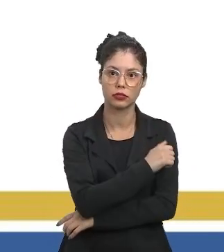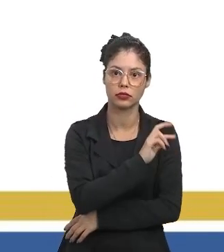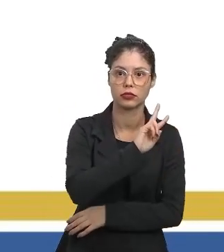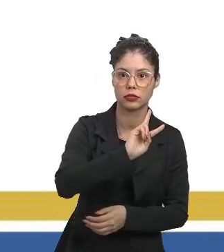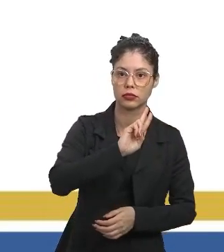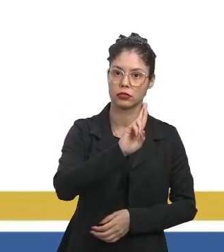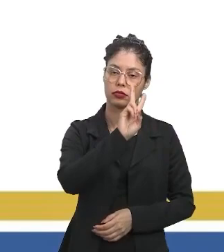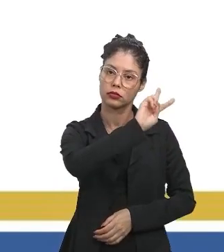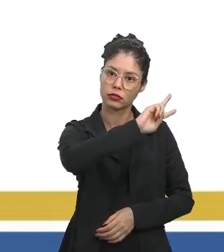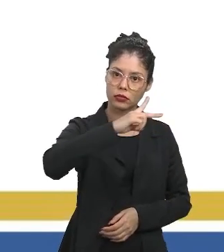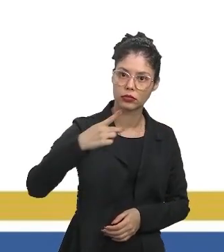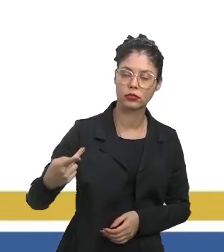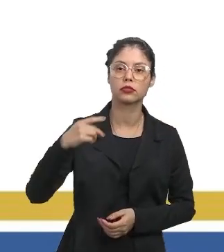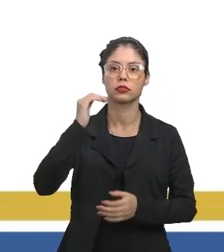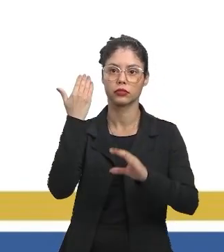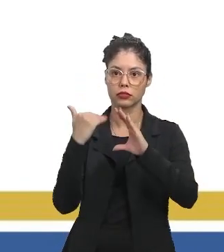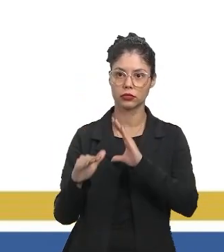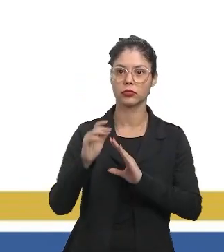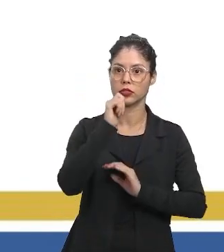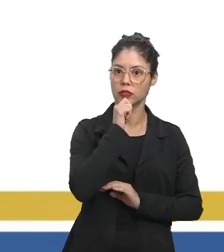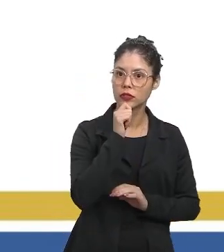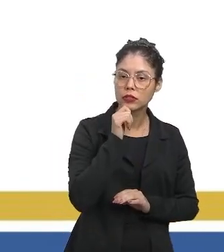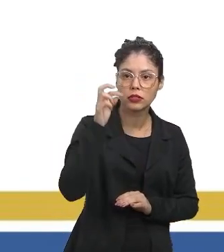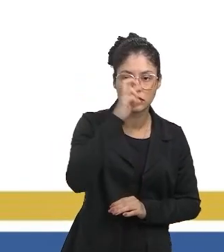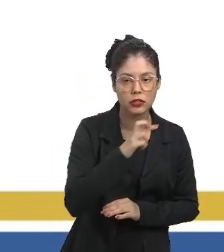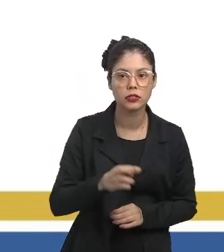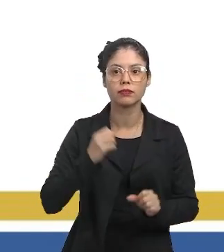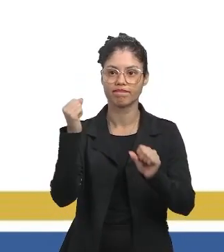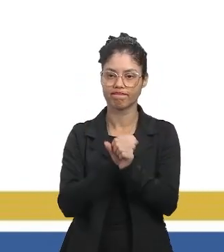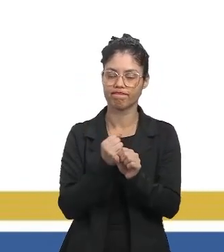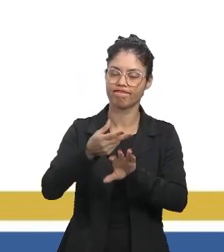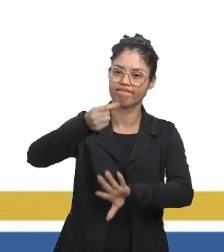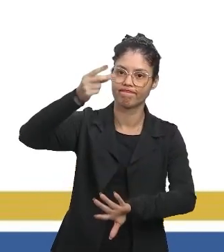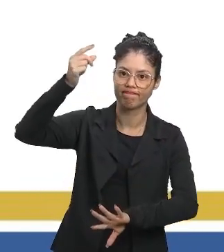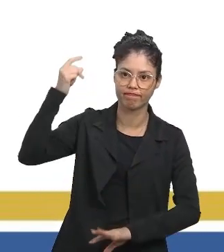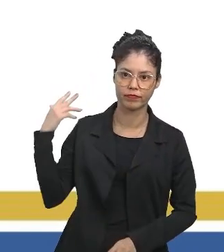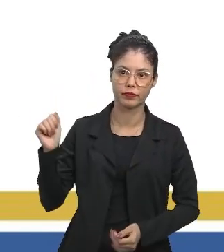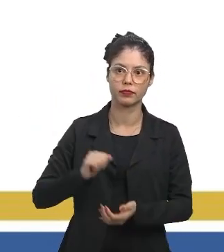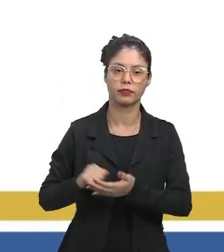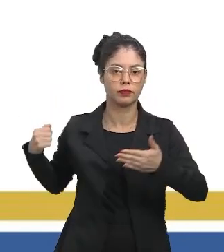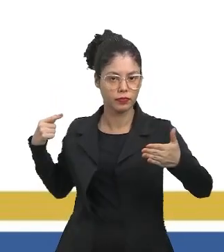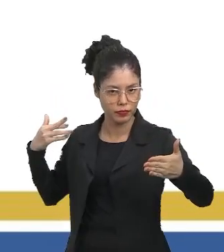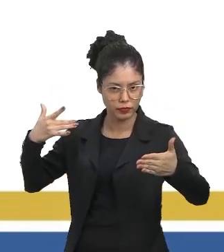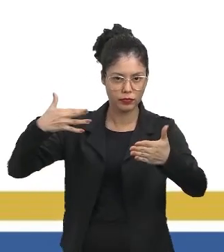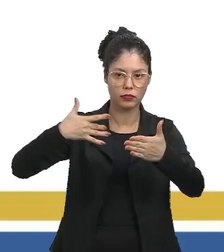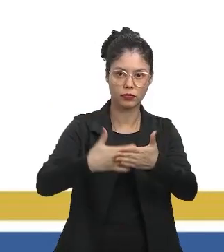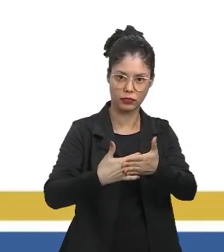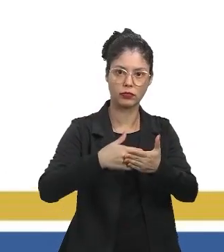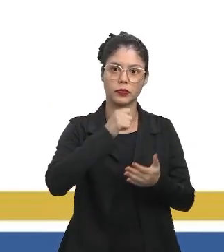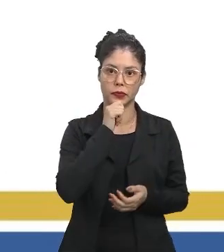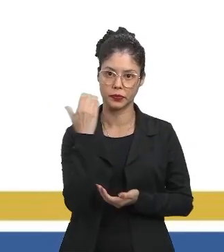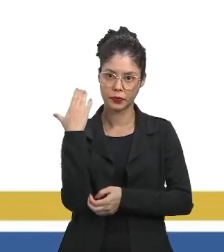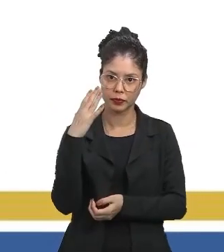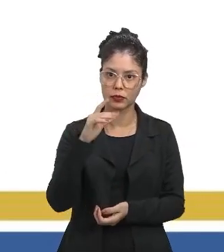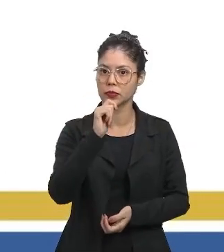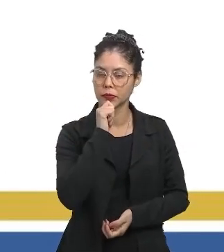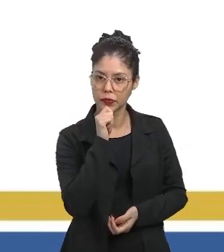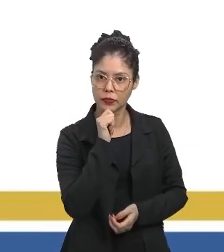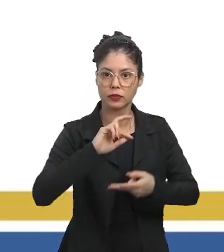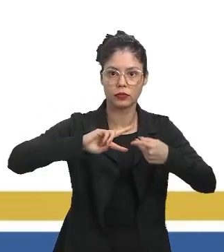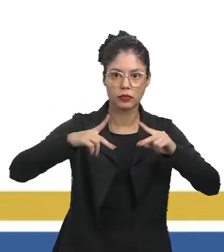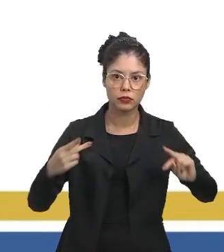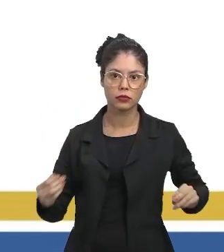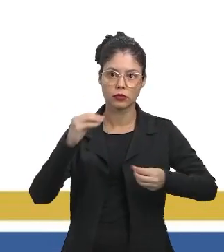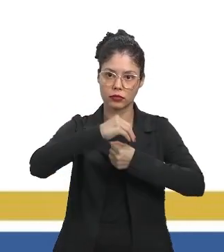tecnologia de vacinas de RNA mensageiro é investigada há anos. Avanços científicos em